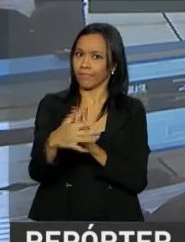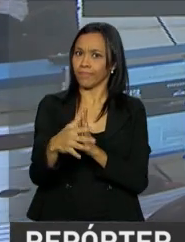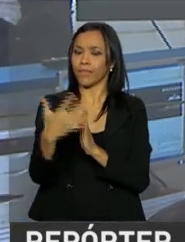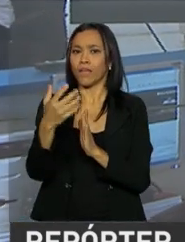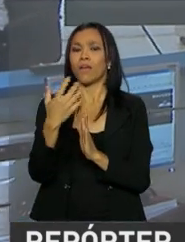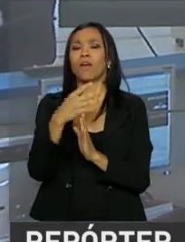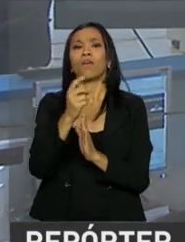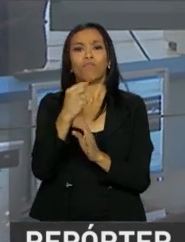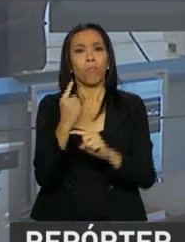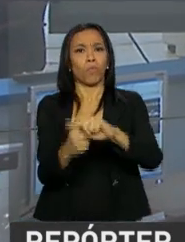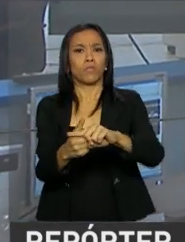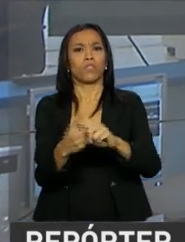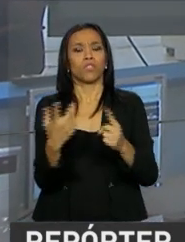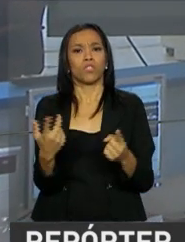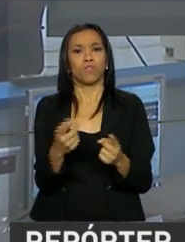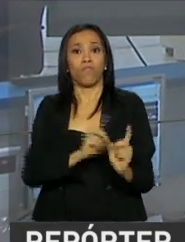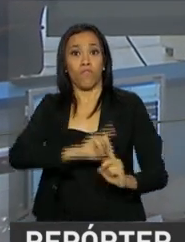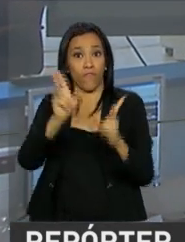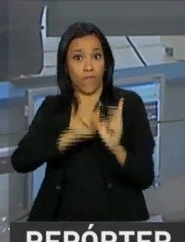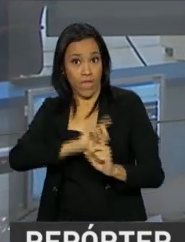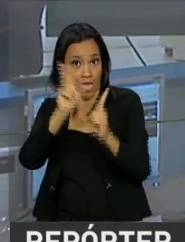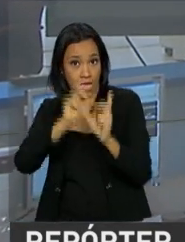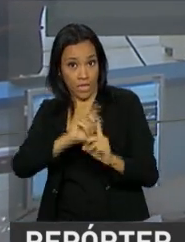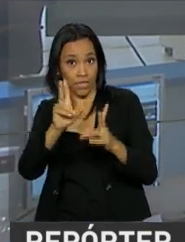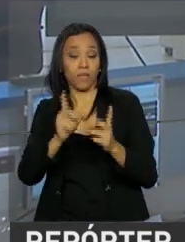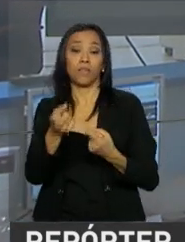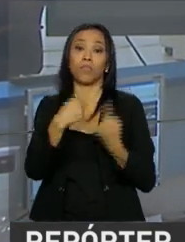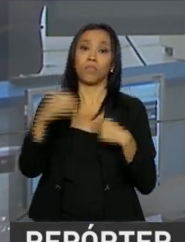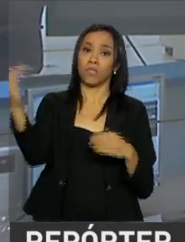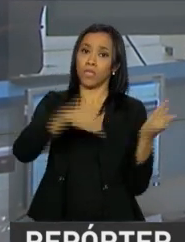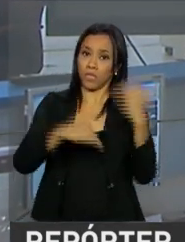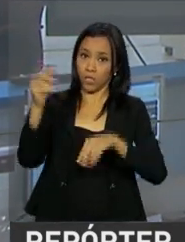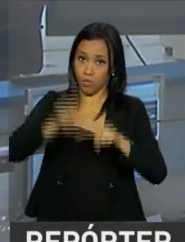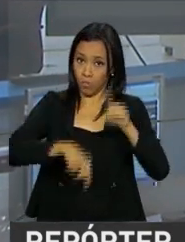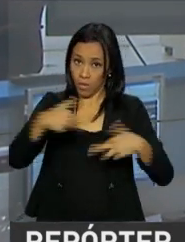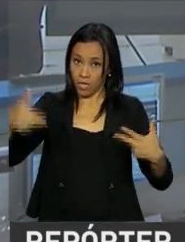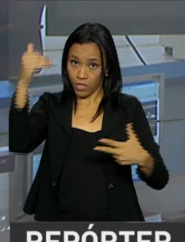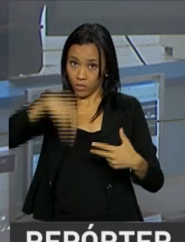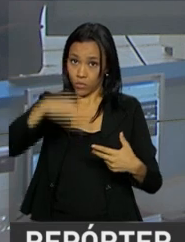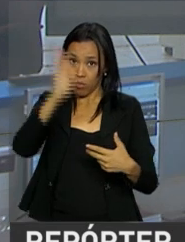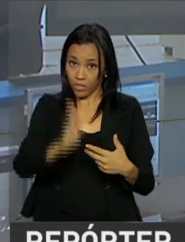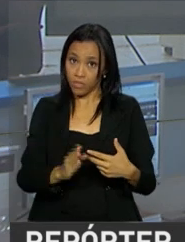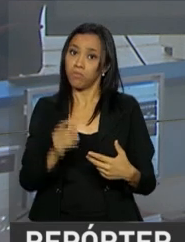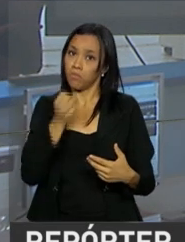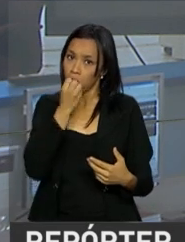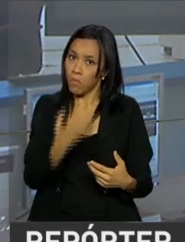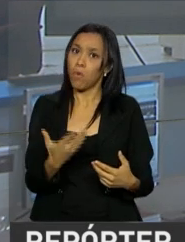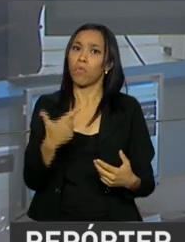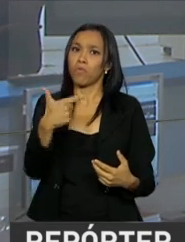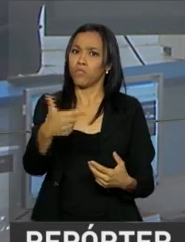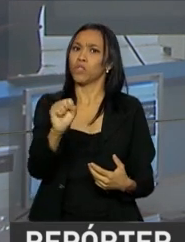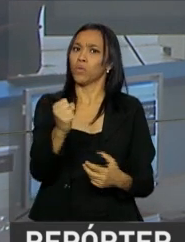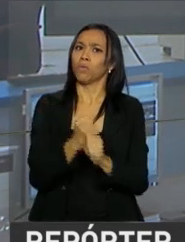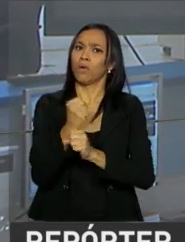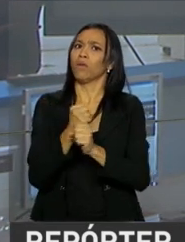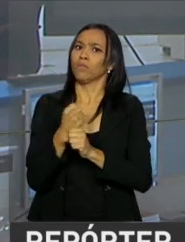o saldo positivo entre as exportações e importações teve o melhor resultado em 28